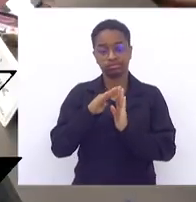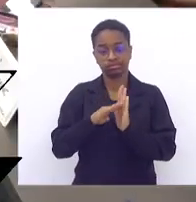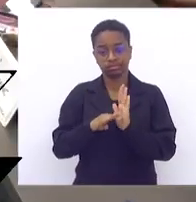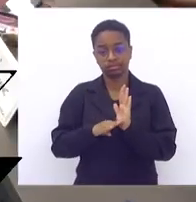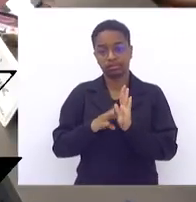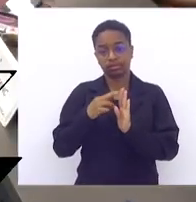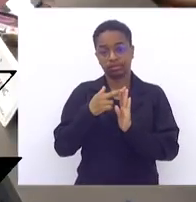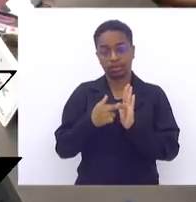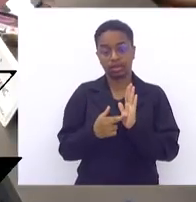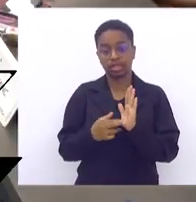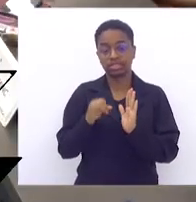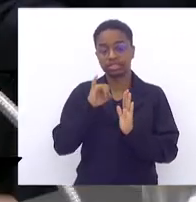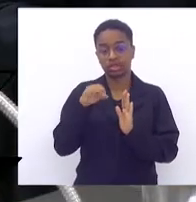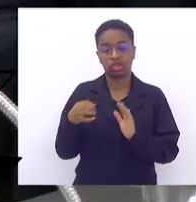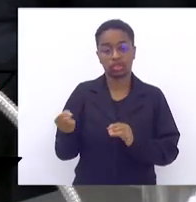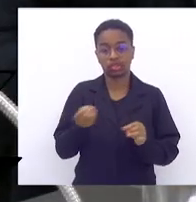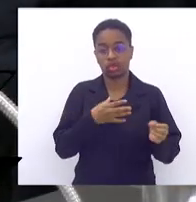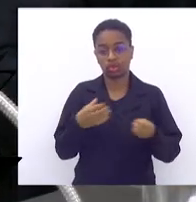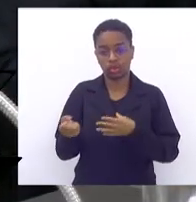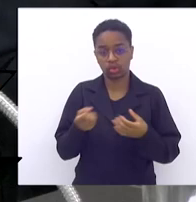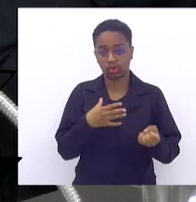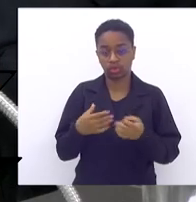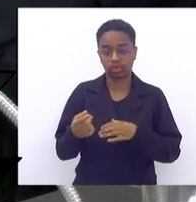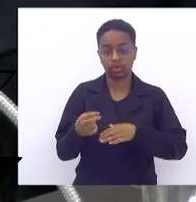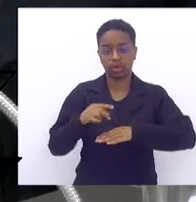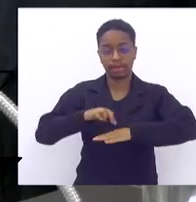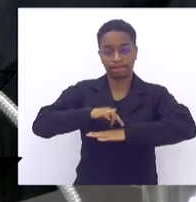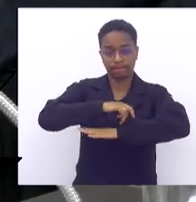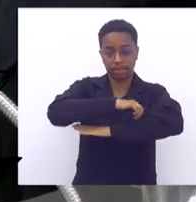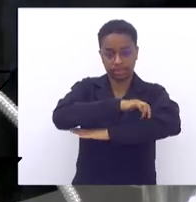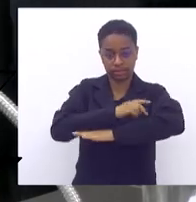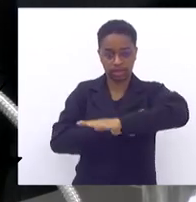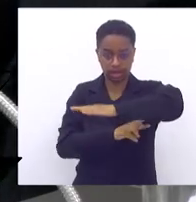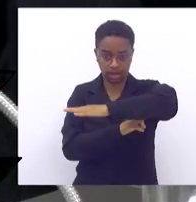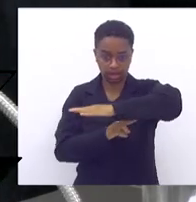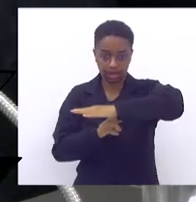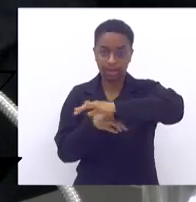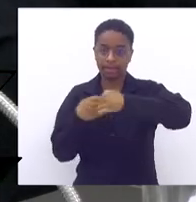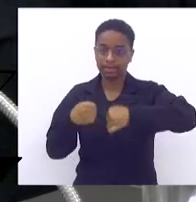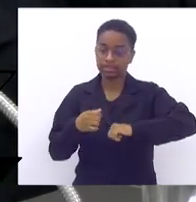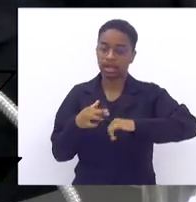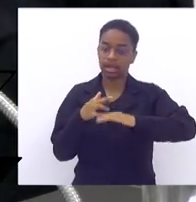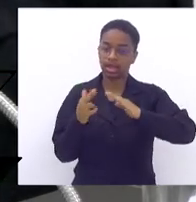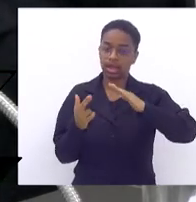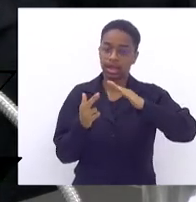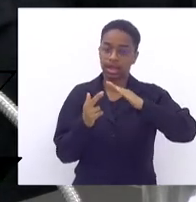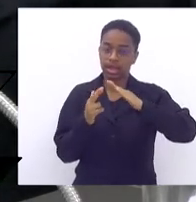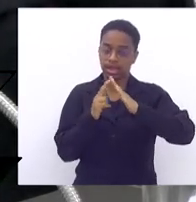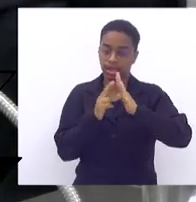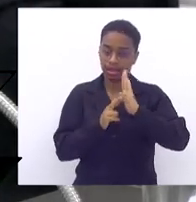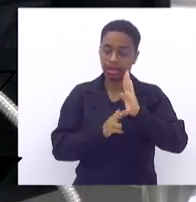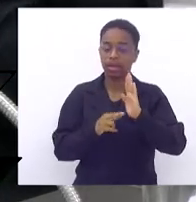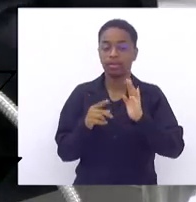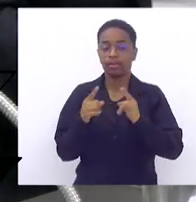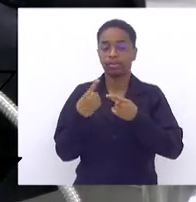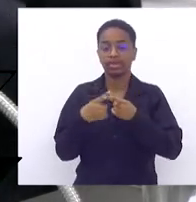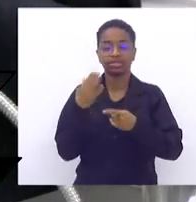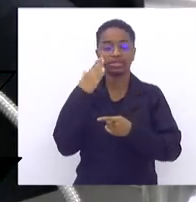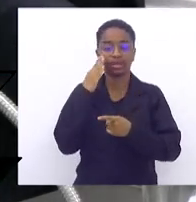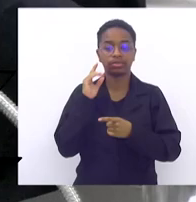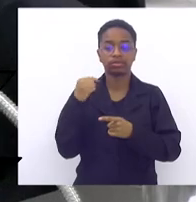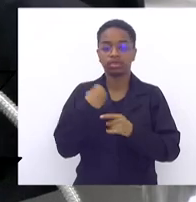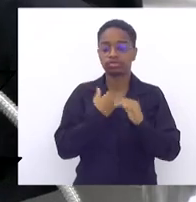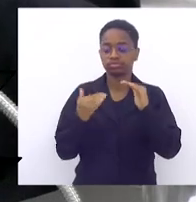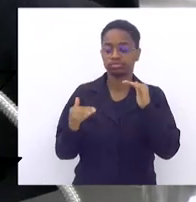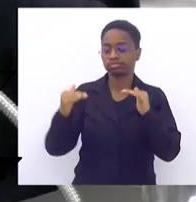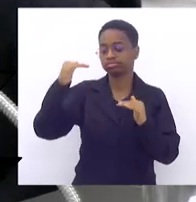para novas passarelas instituídas no âmbito municipal, cria-se em regras tais, porque considero que a nossa capacidade de legislar é superior